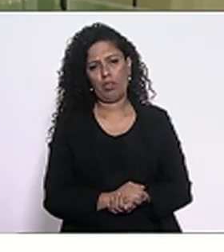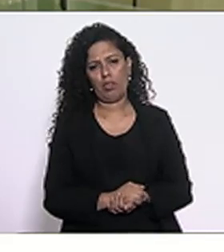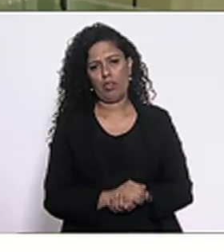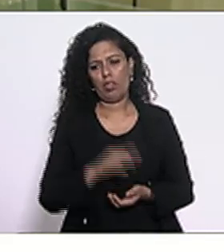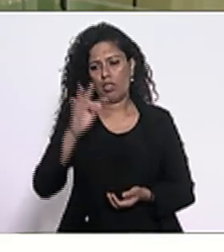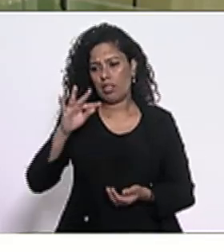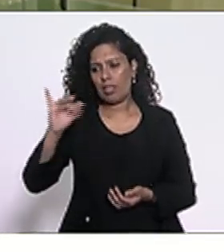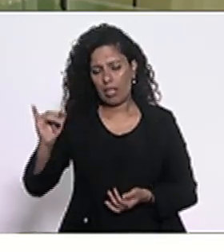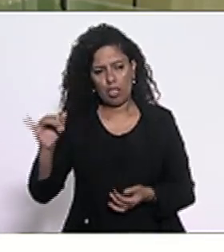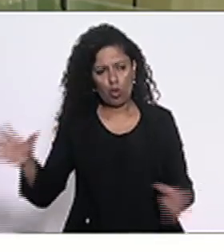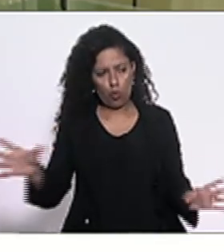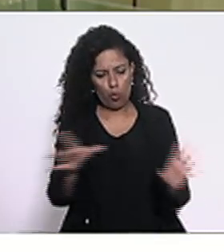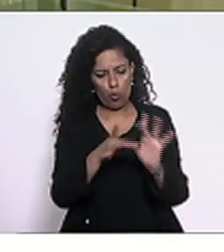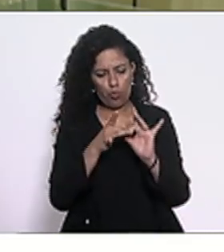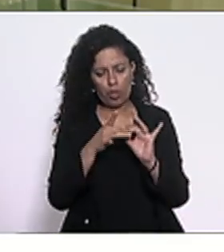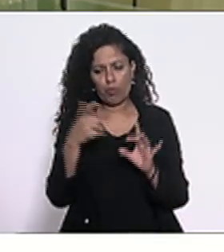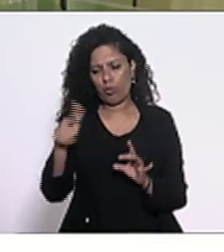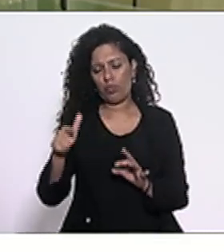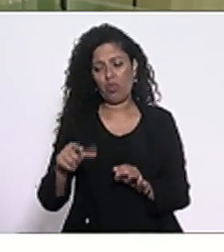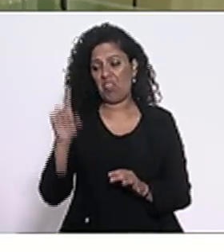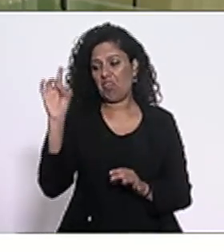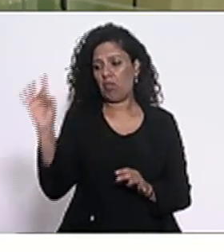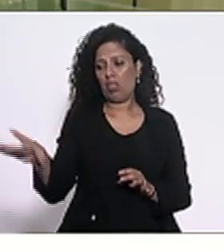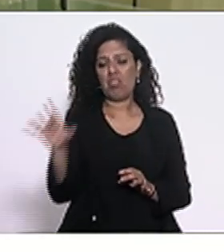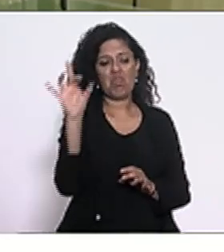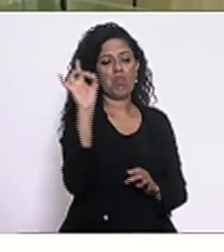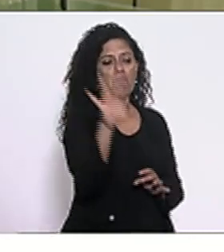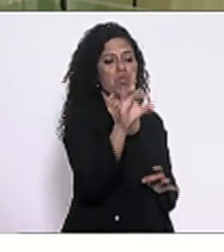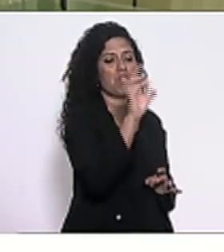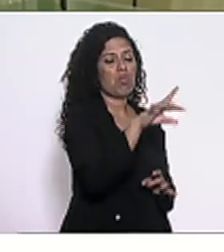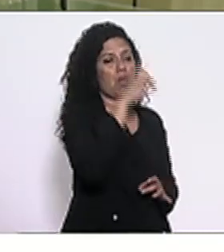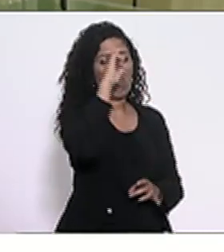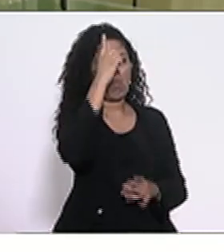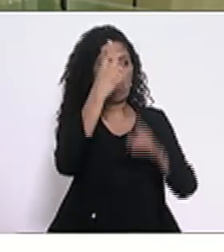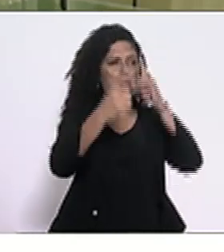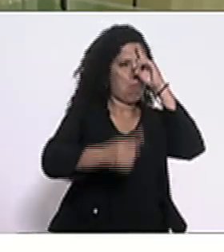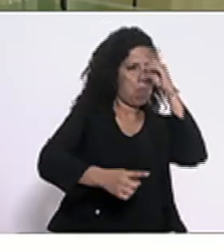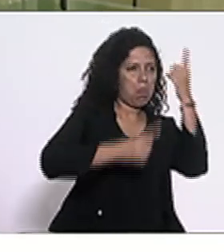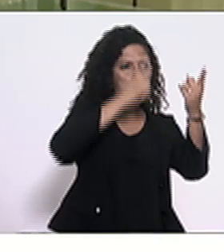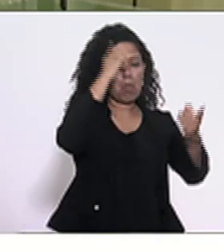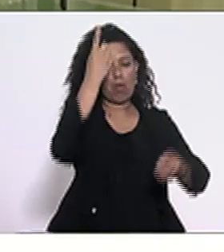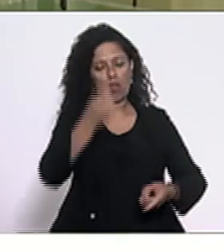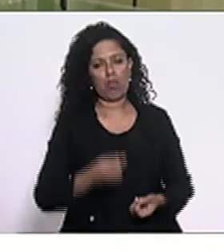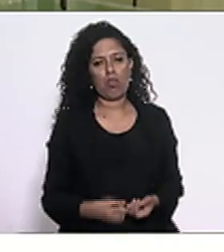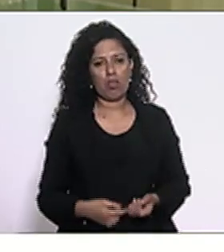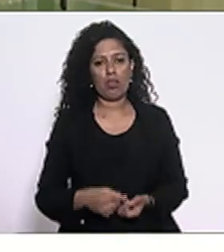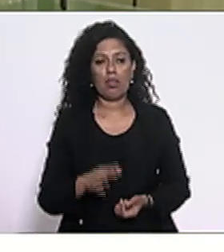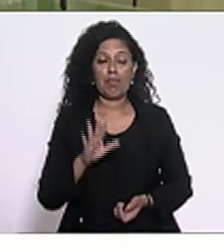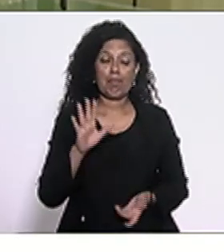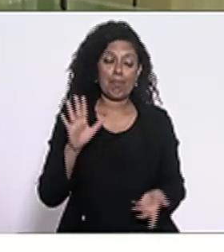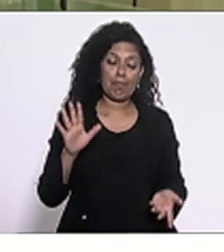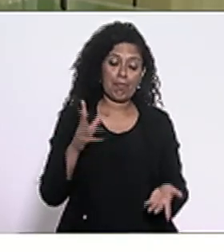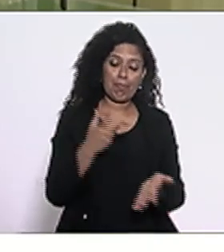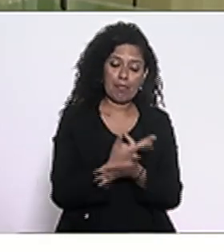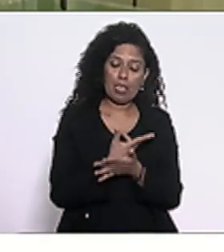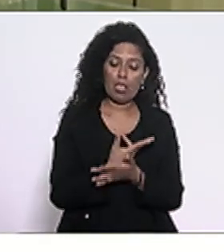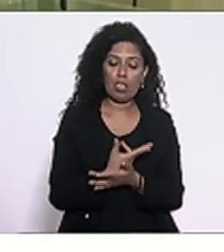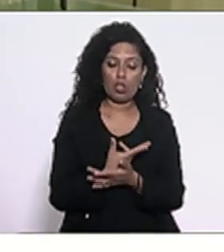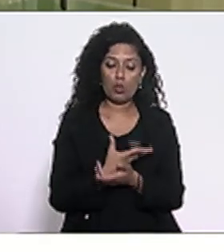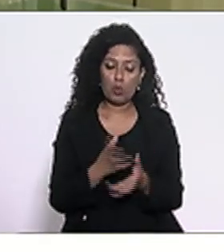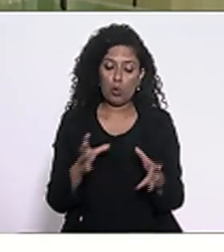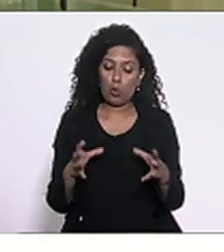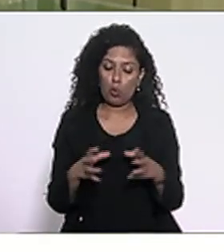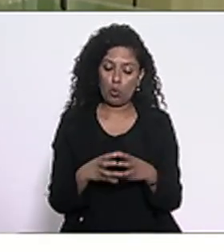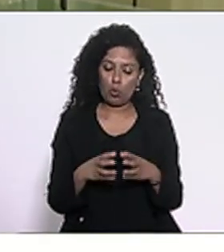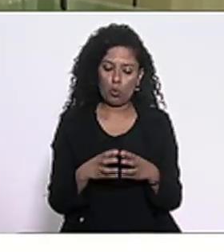vão se falando, ou seja, cada uma com o seu interesse, cada uma com a sua ideia, e o Proderj, que poderia ser